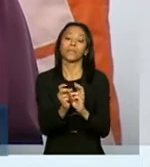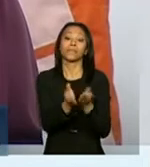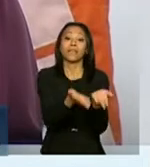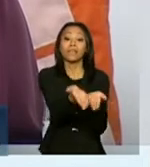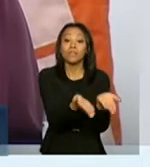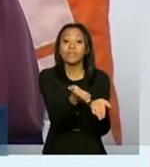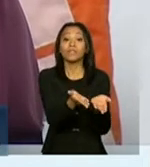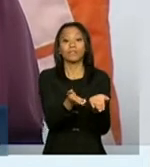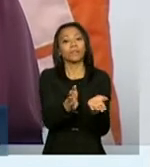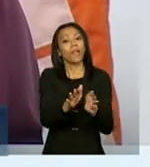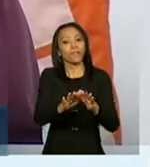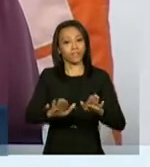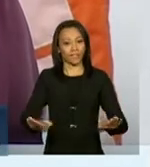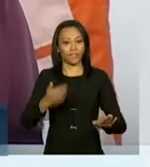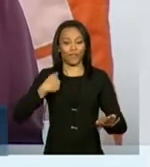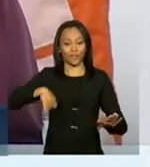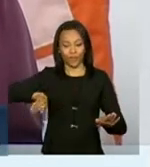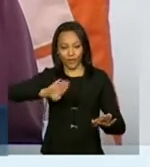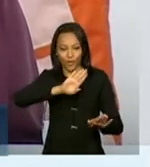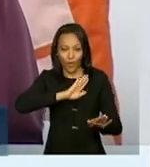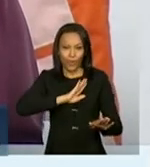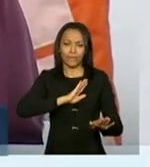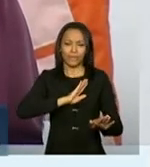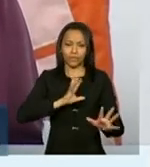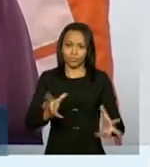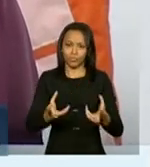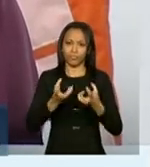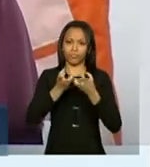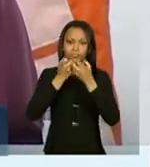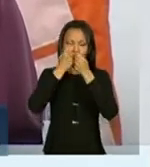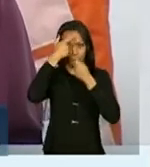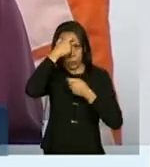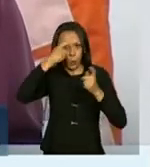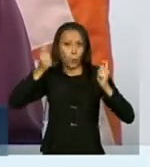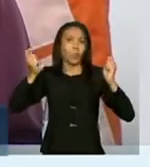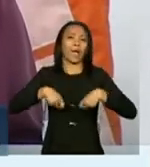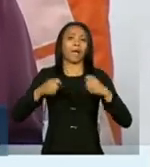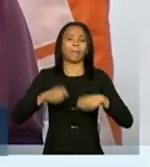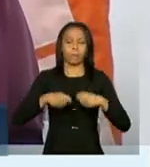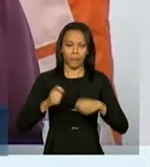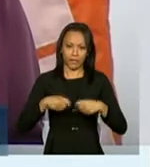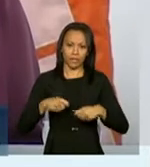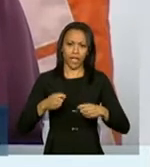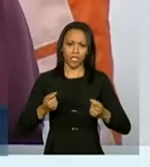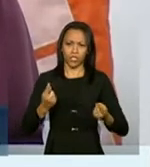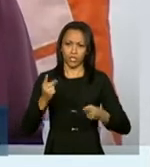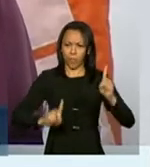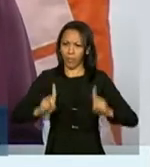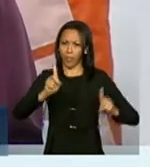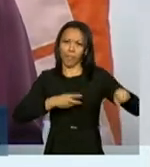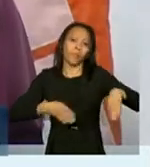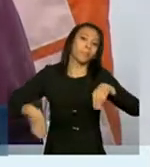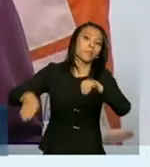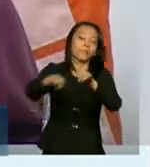fazendo, nos capacitarmos para ter maior competitividade,